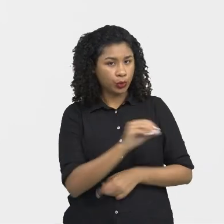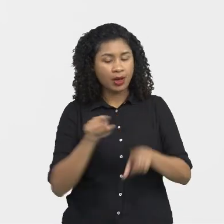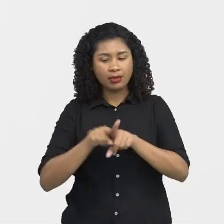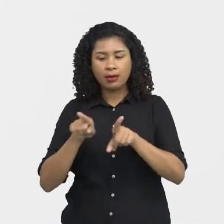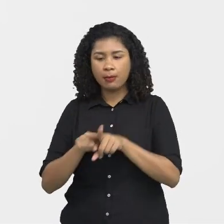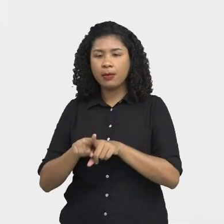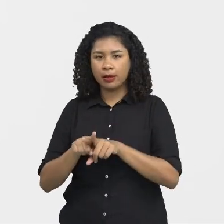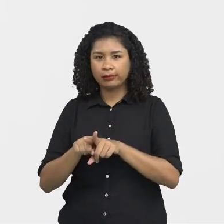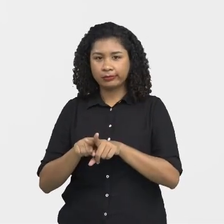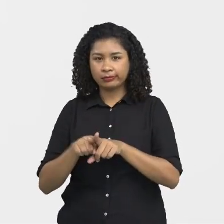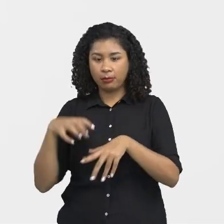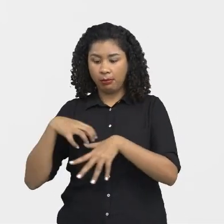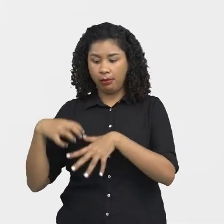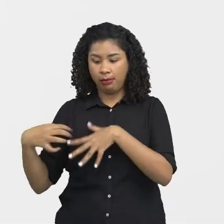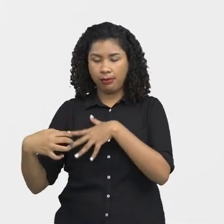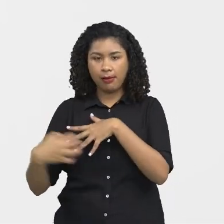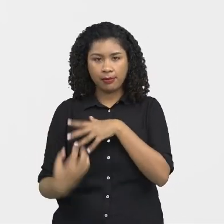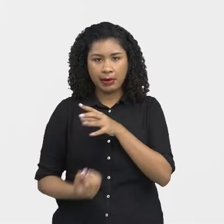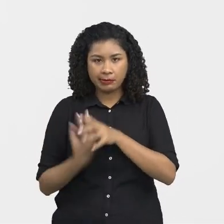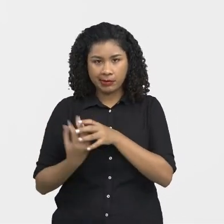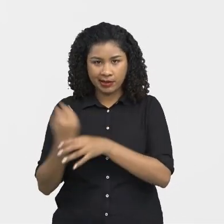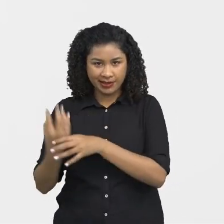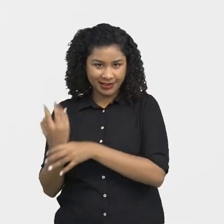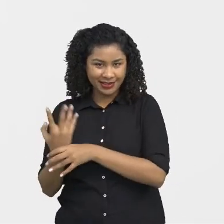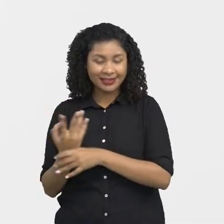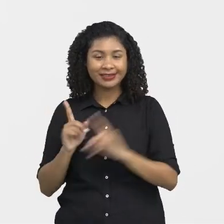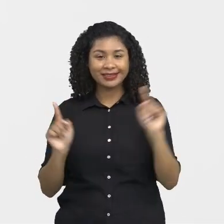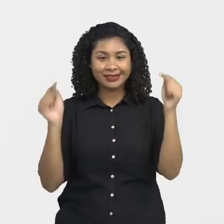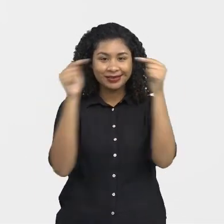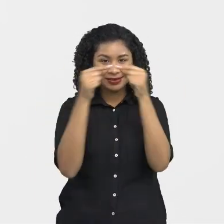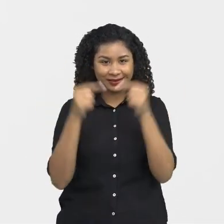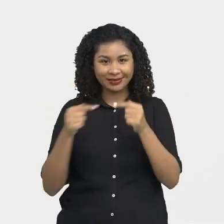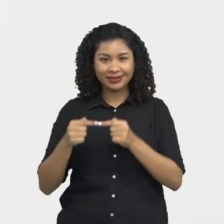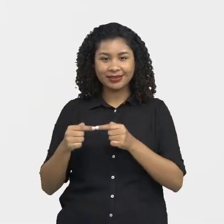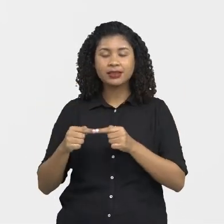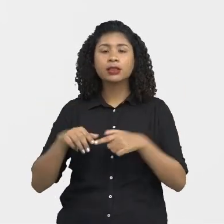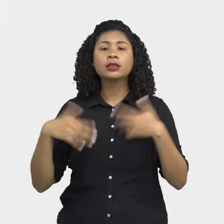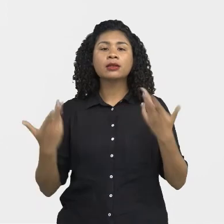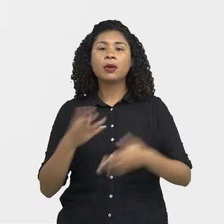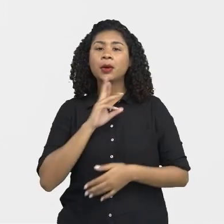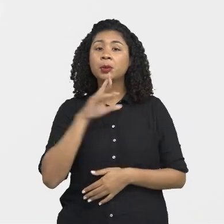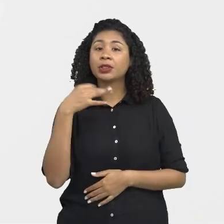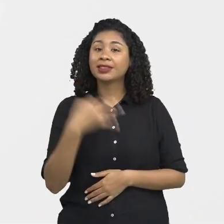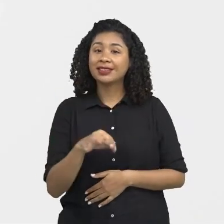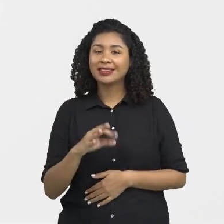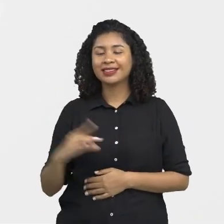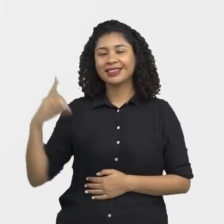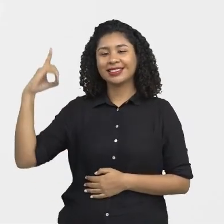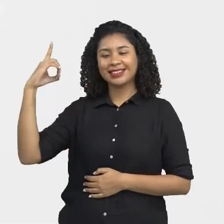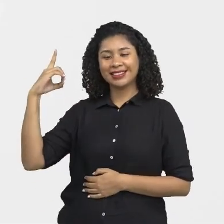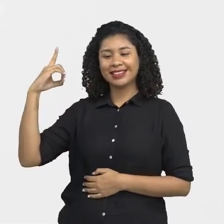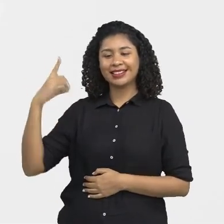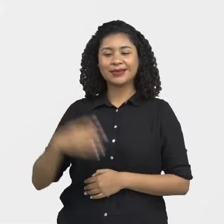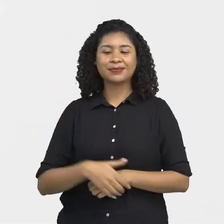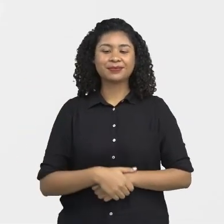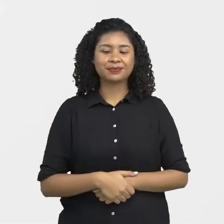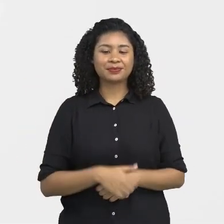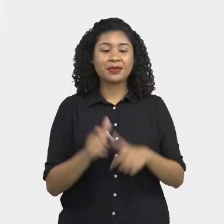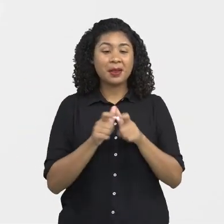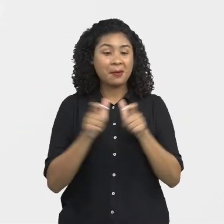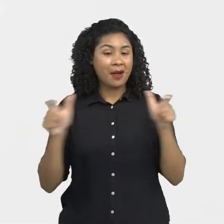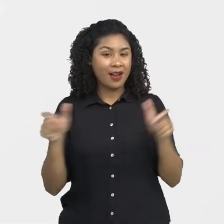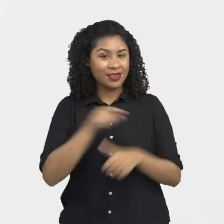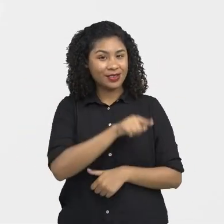produzidos. E aí, a nossa alternativa correta, né, que vai relacionar todos eles, é a alternativa D, né? A grande maioria